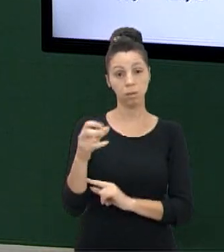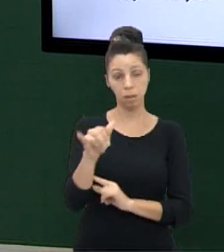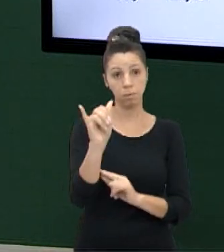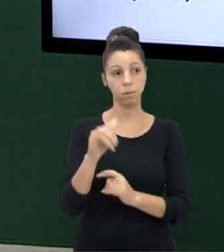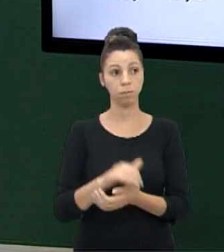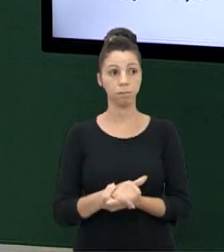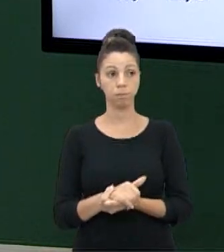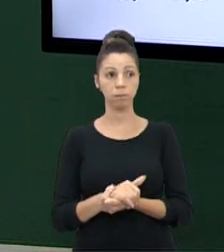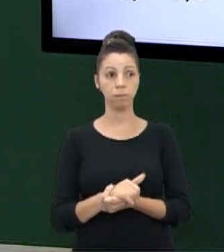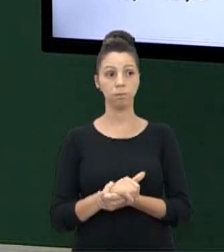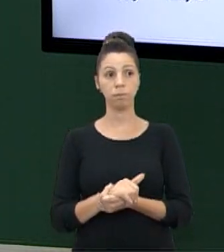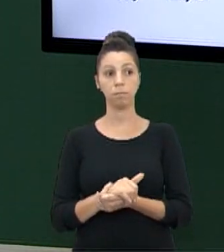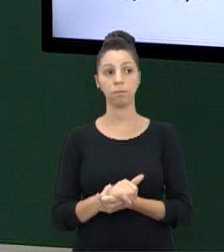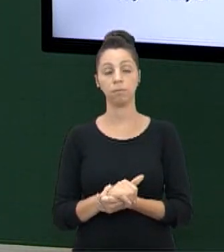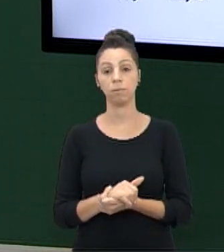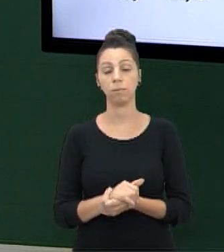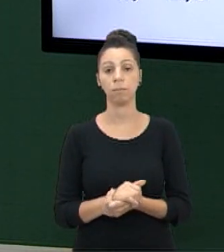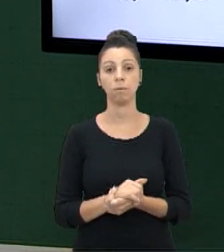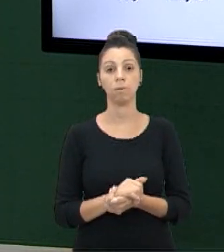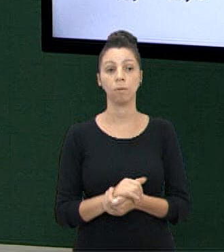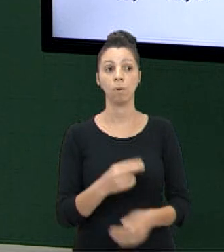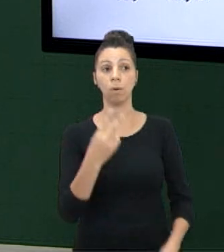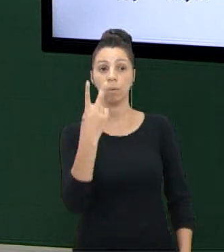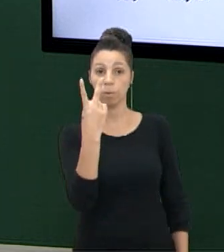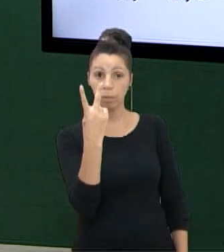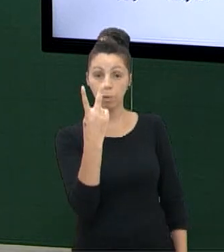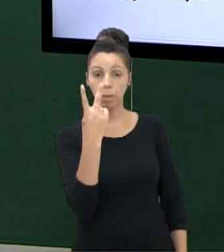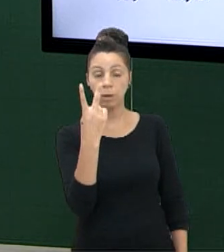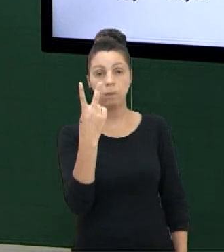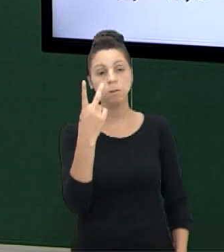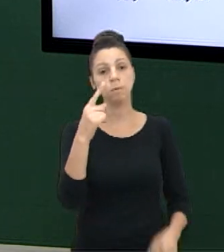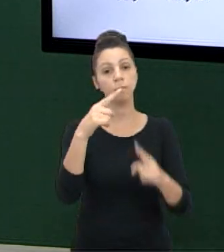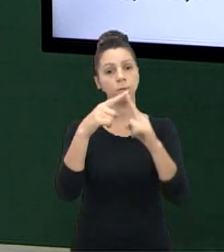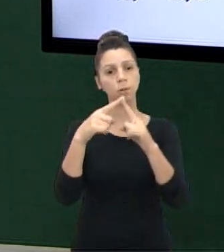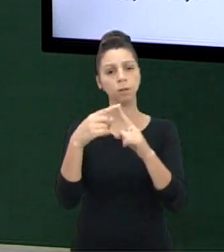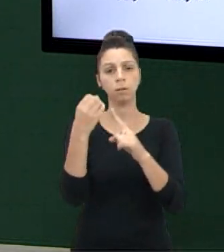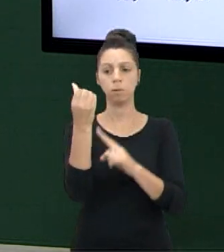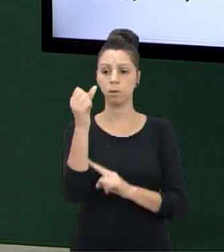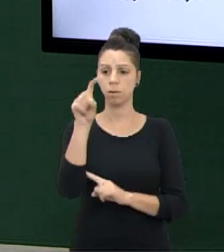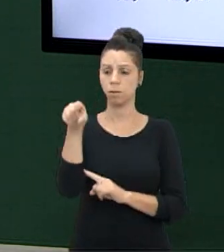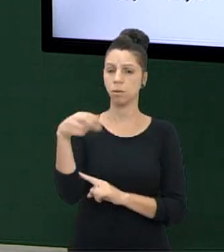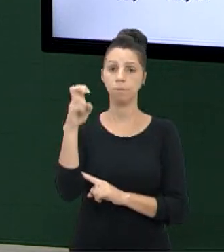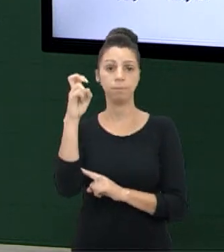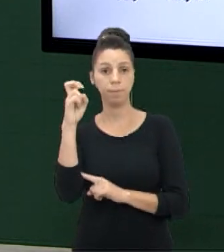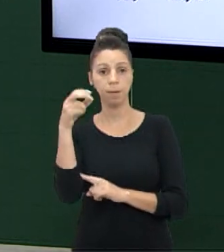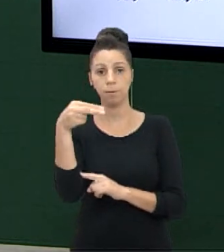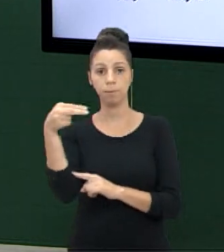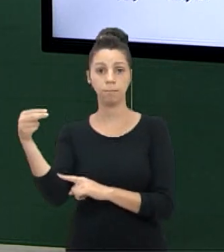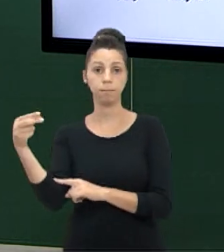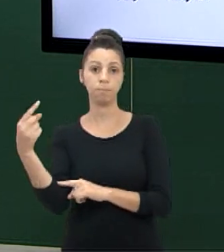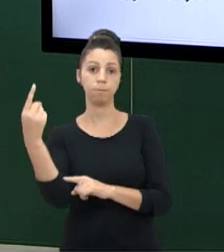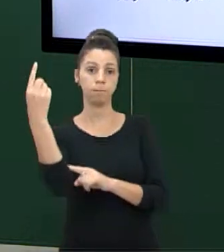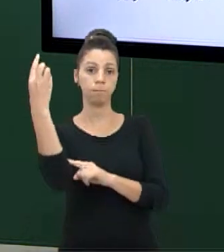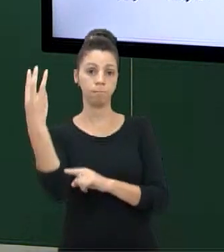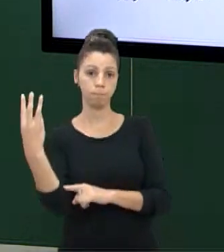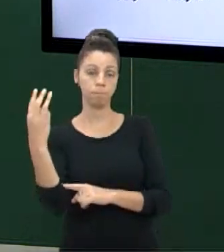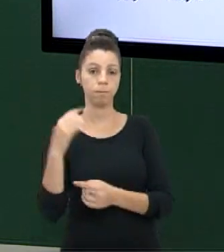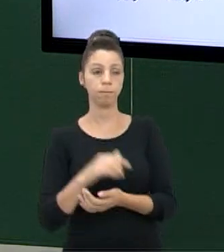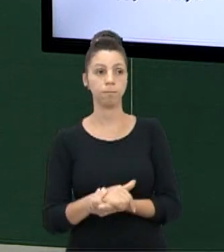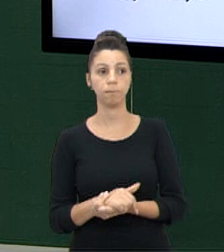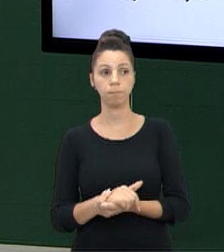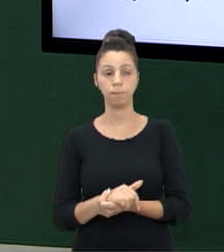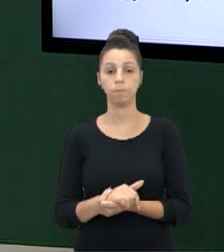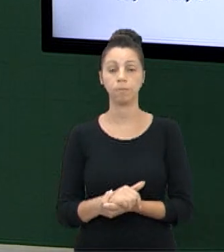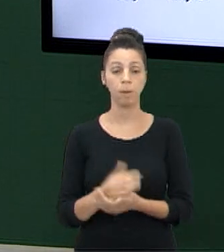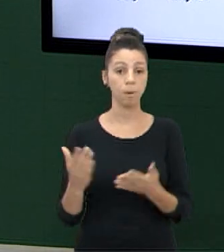vezes 6,5 dá 13. Muito bem. Agora, eu vou utilizar a